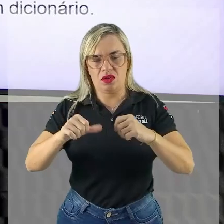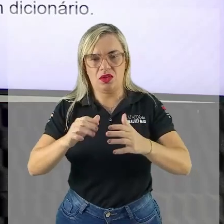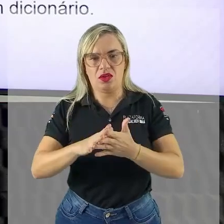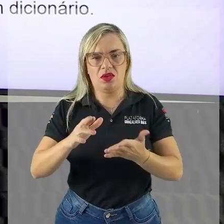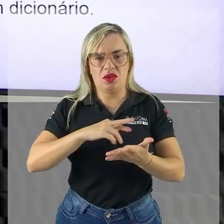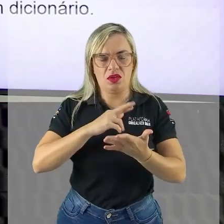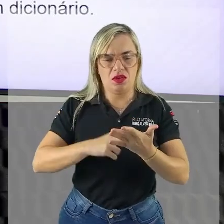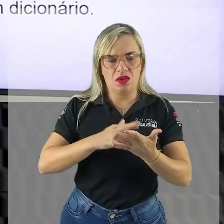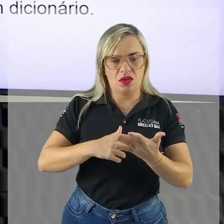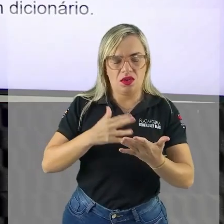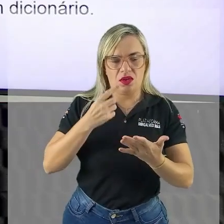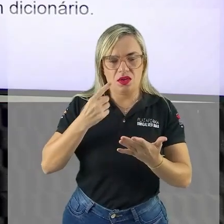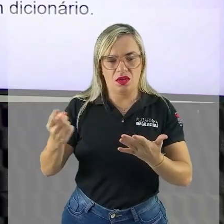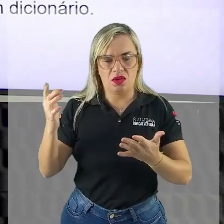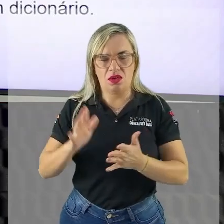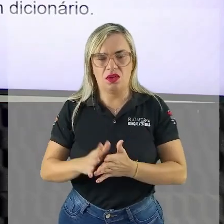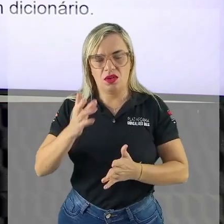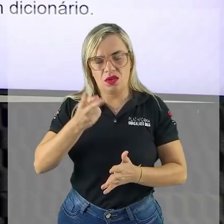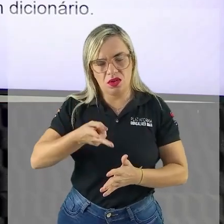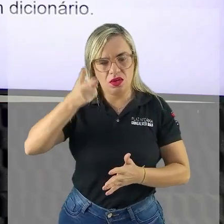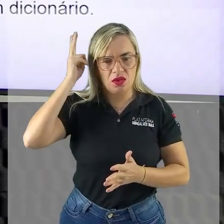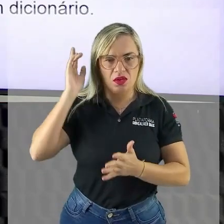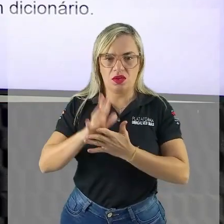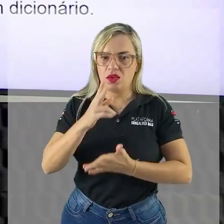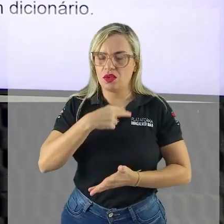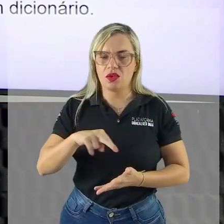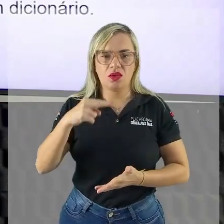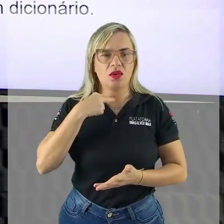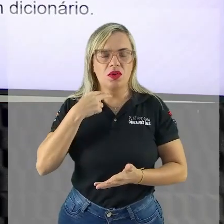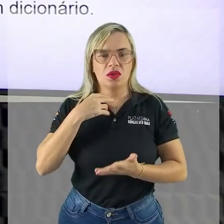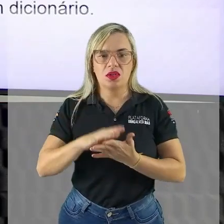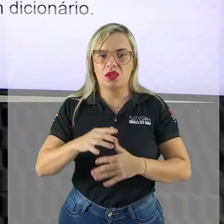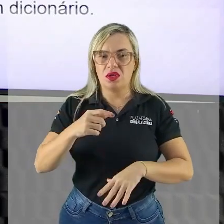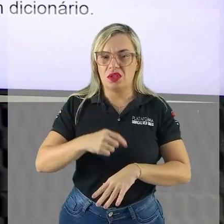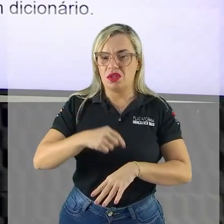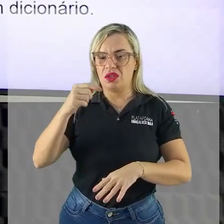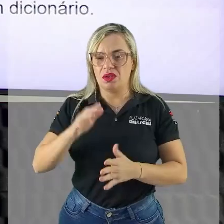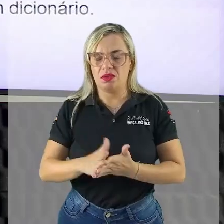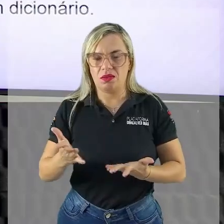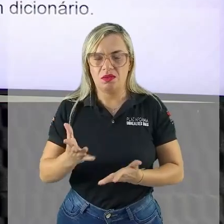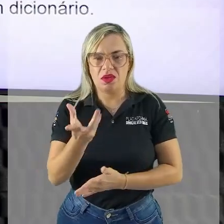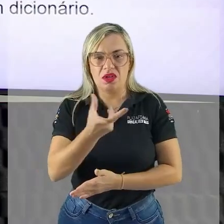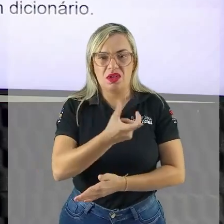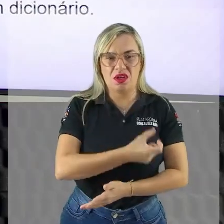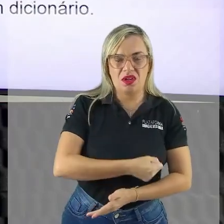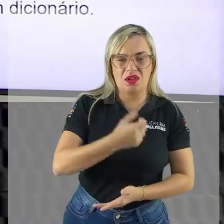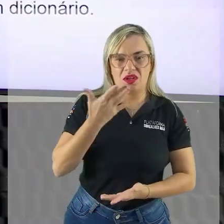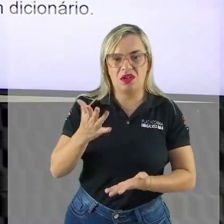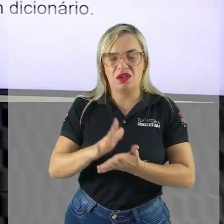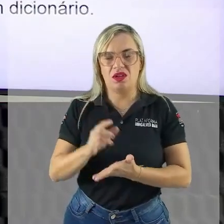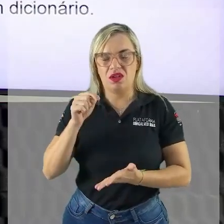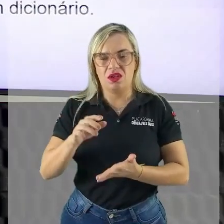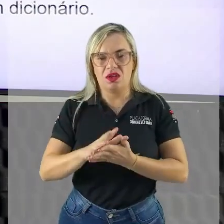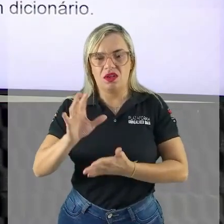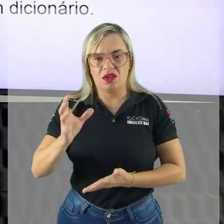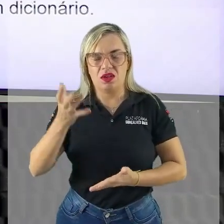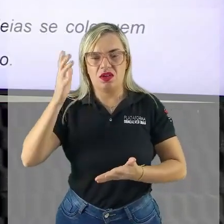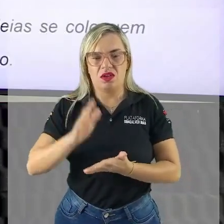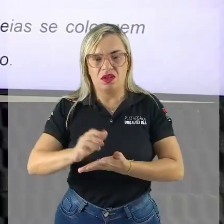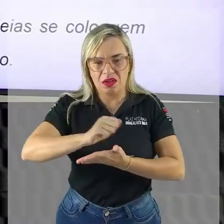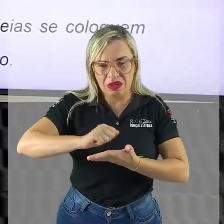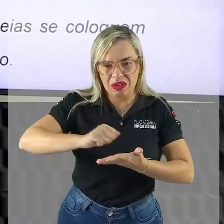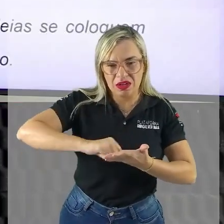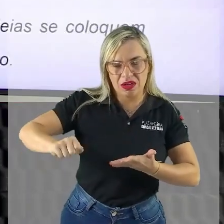corrigindo redações de vestibulando, pode não ter tempo hábil para isso, né? Então, eu preciso evitar de